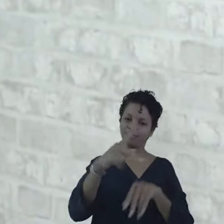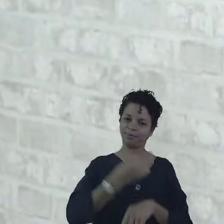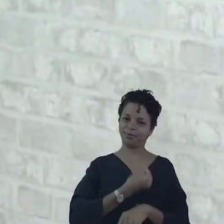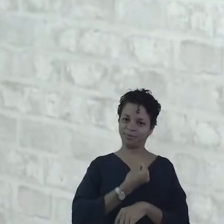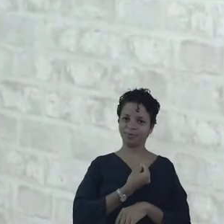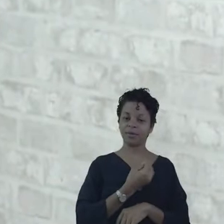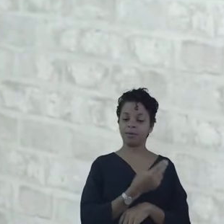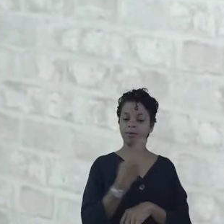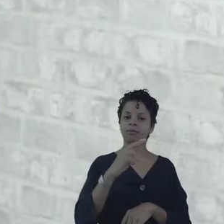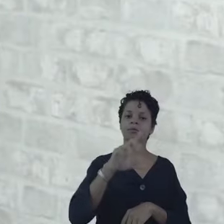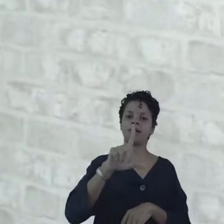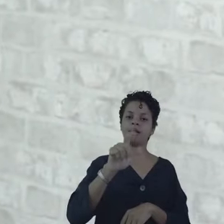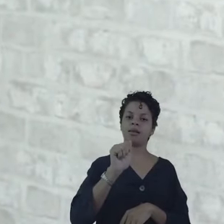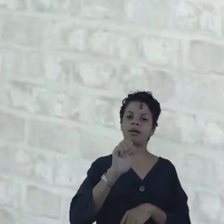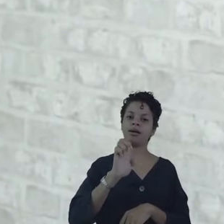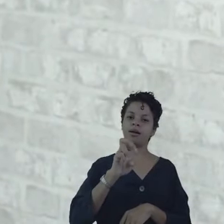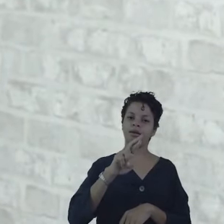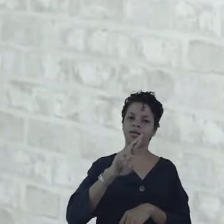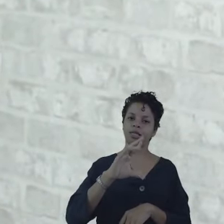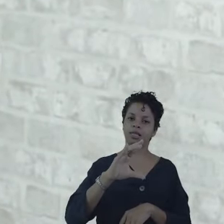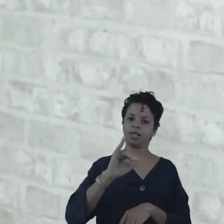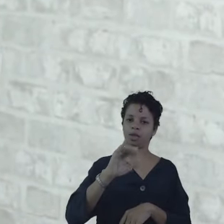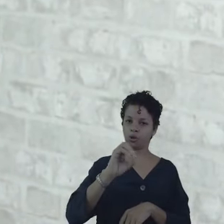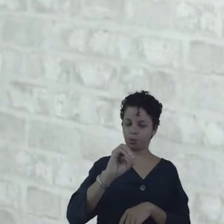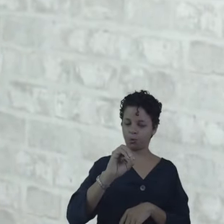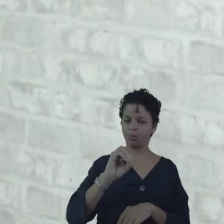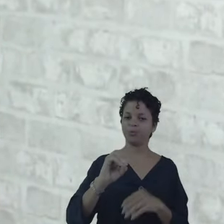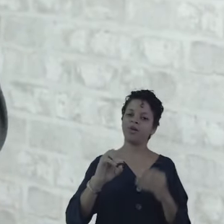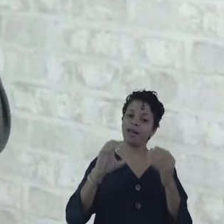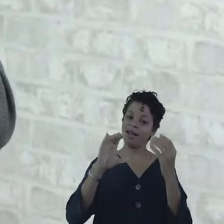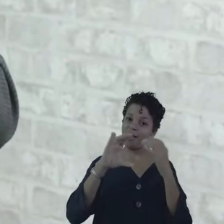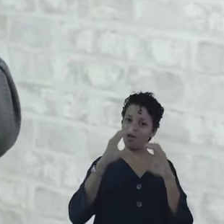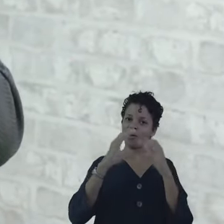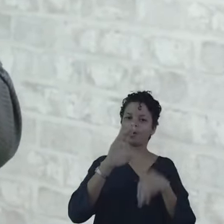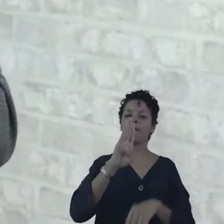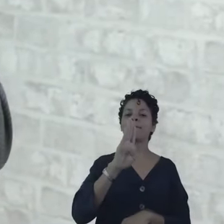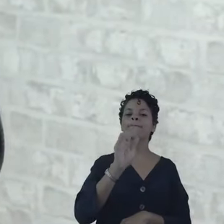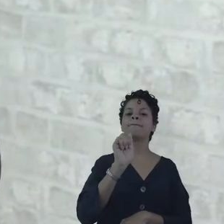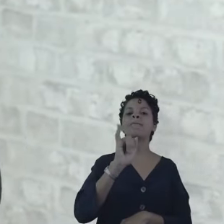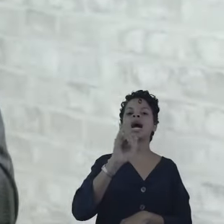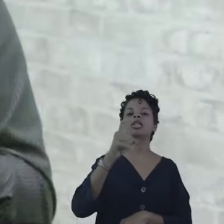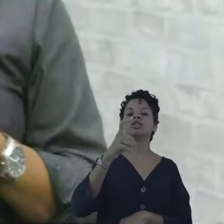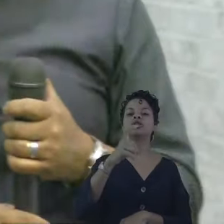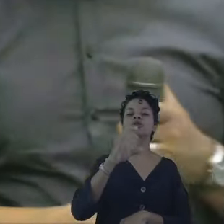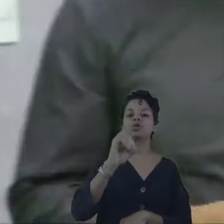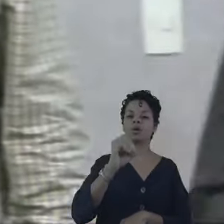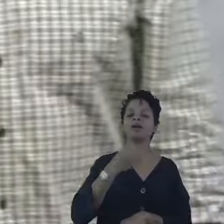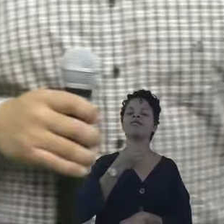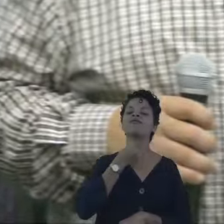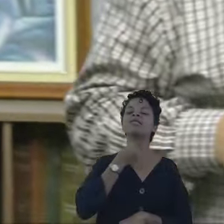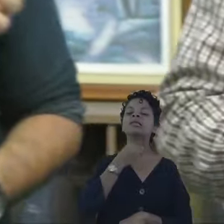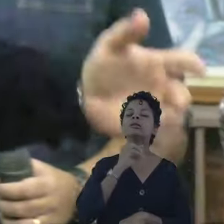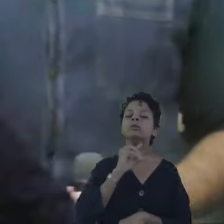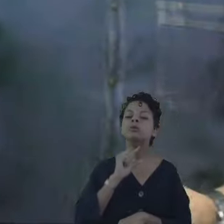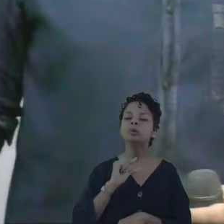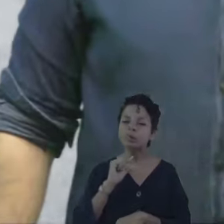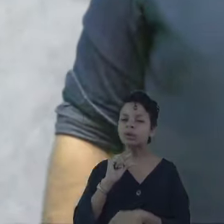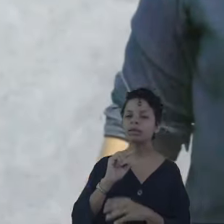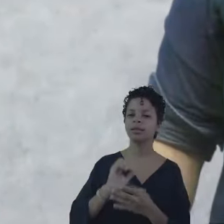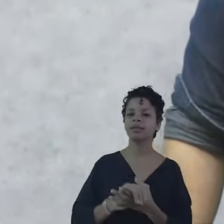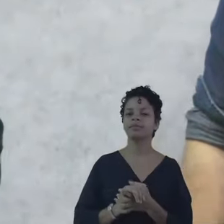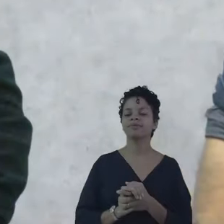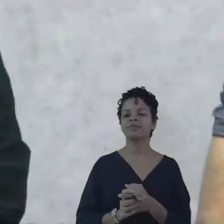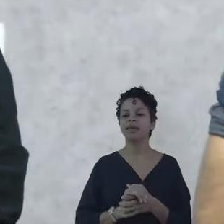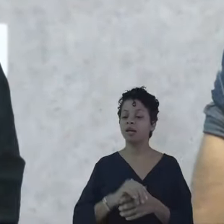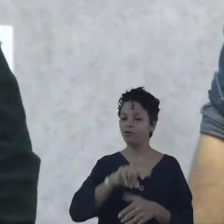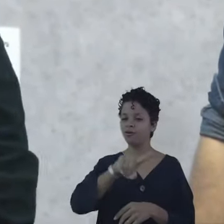com você. Meu nome é Laércio. E eu canto baixo, é a voz mais grave do quarteto. Eu acho que as pessoas em casa devem estar perguntando, eu conheço